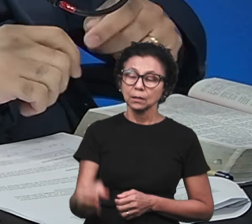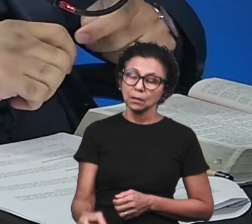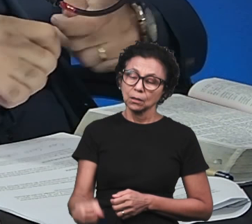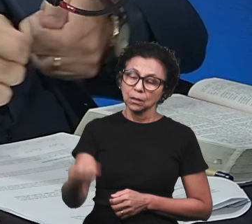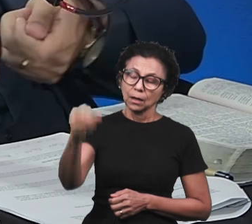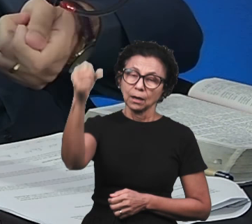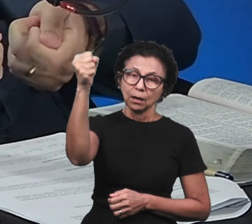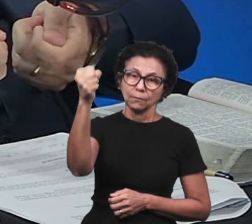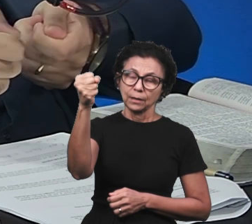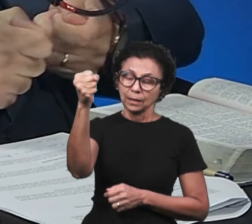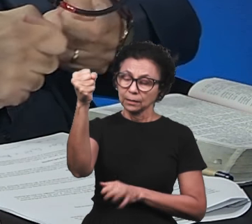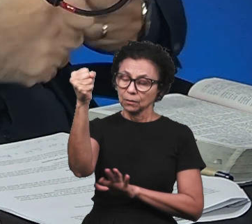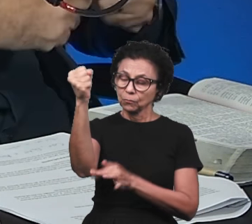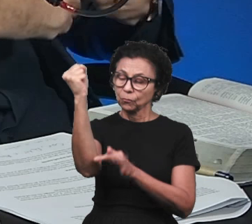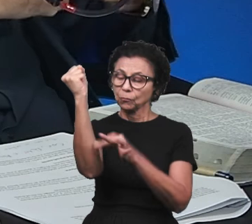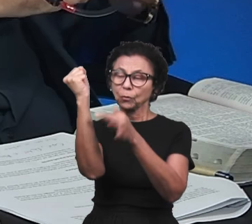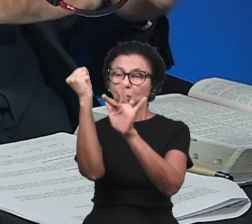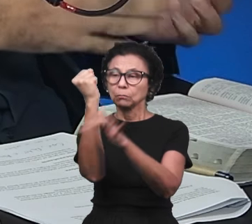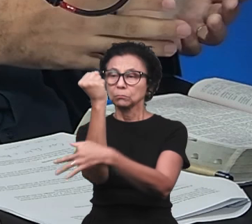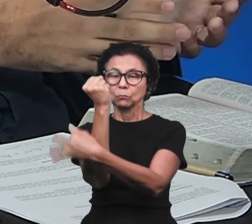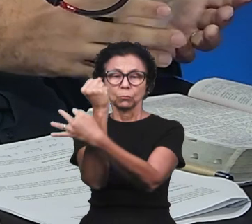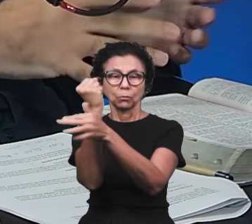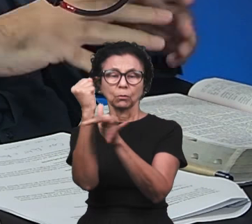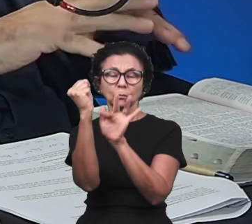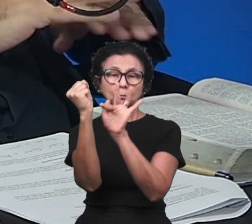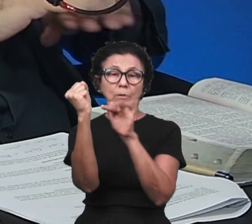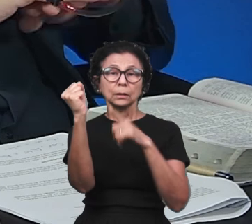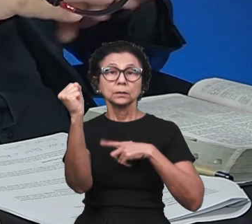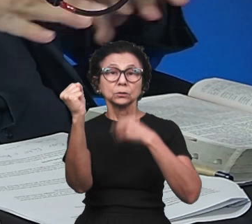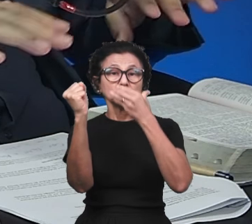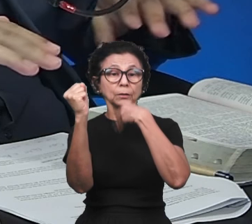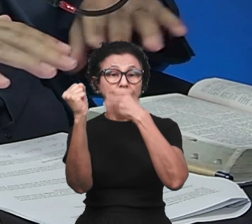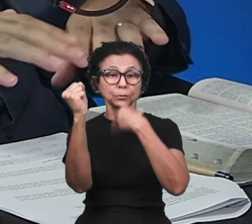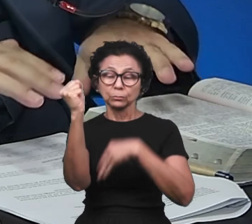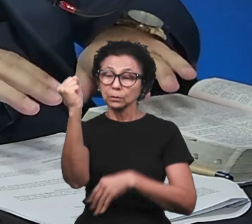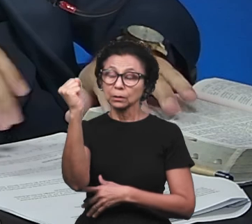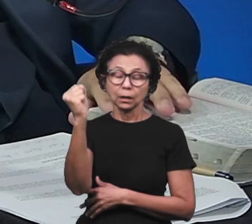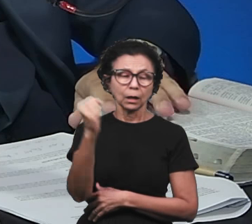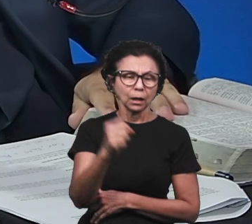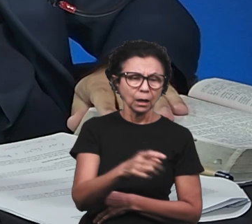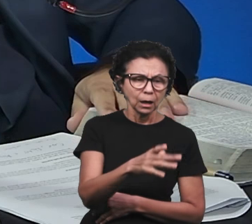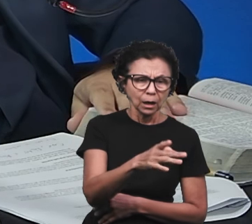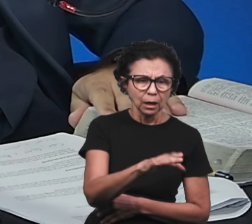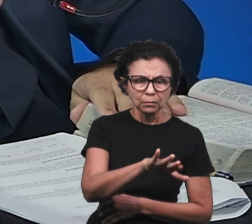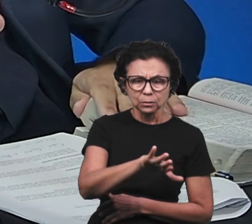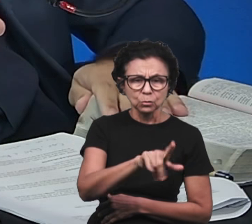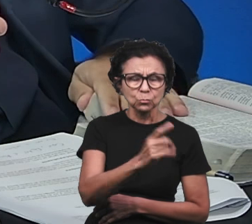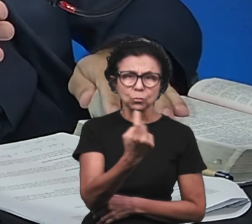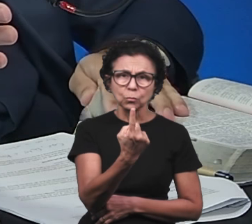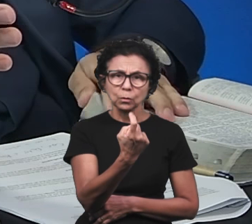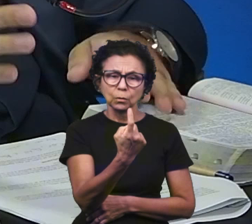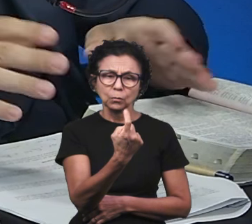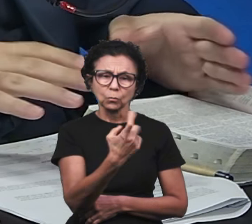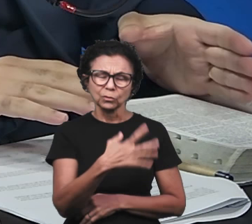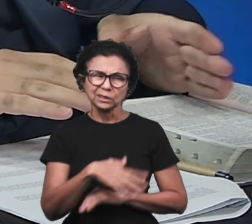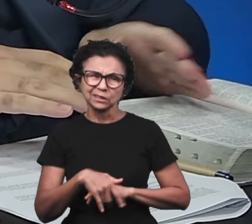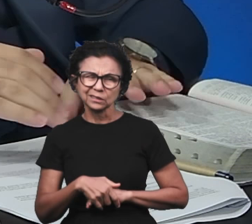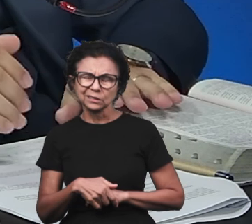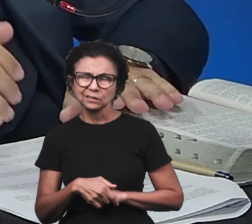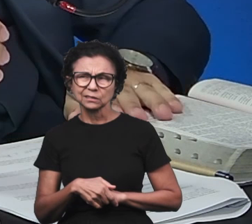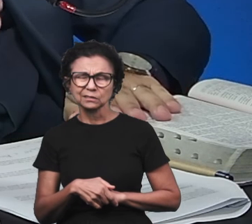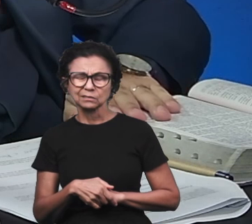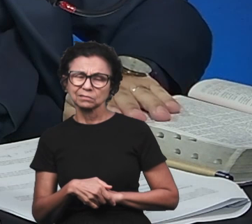detalhe importante. Moisés pega aquilo e mostra a todo o povo, e ali acabou. Não teve mais, não, será se é Arão mesmo que deveria? Não